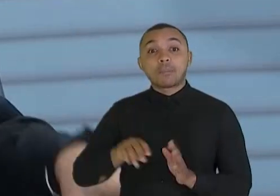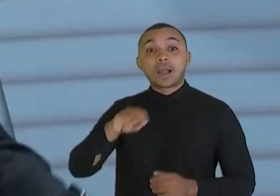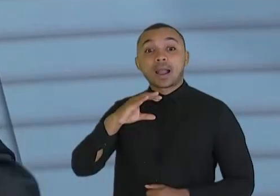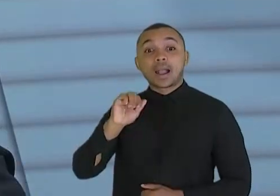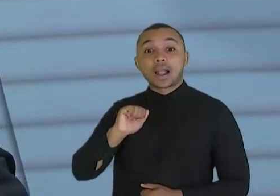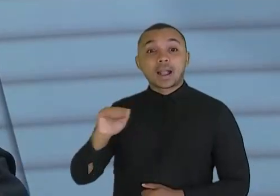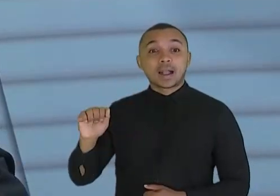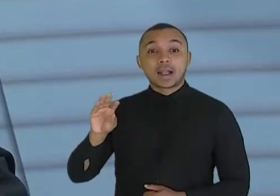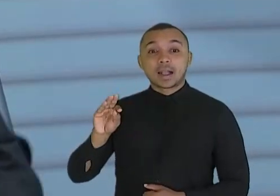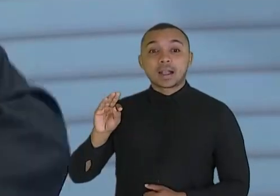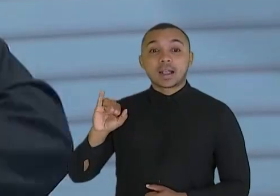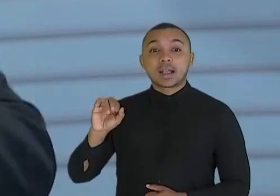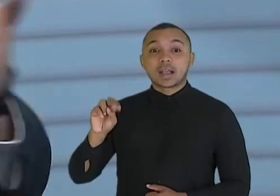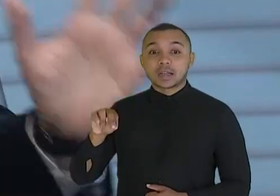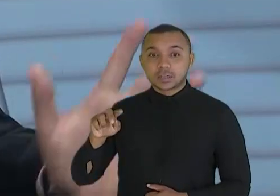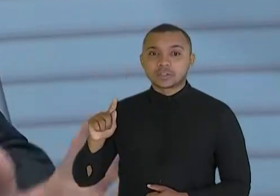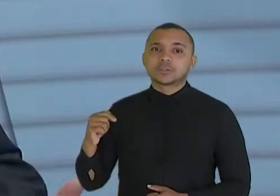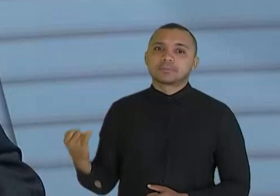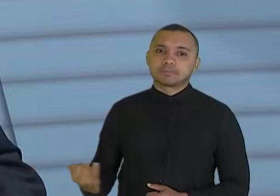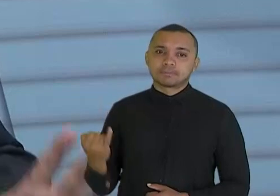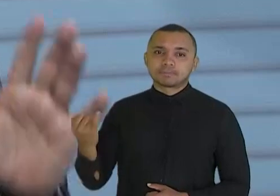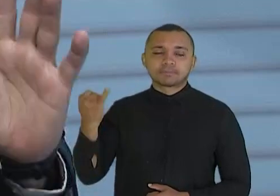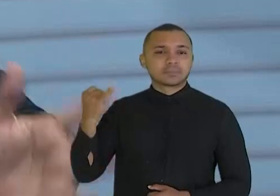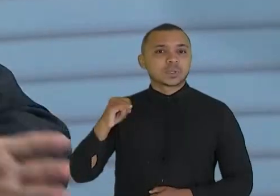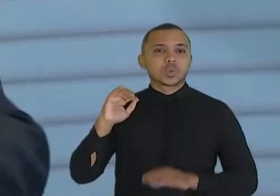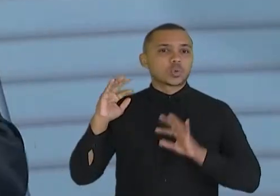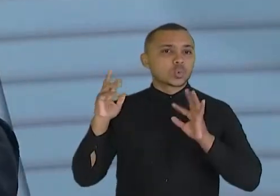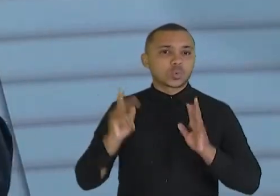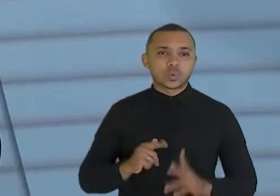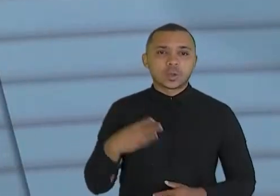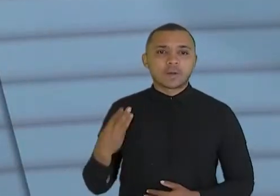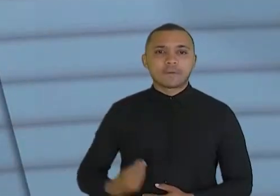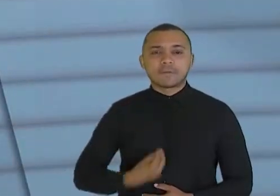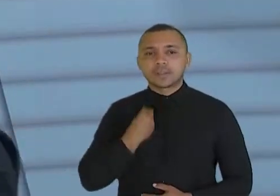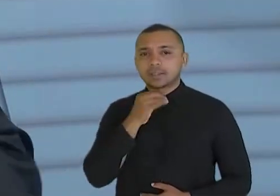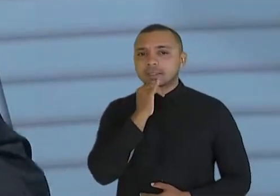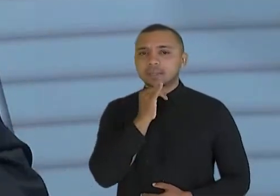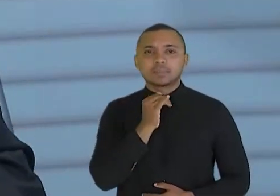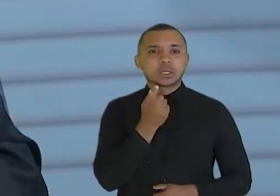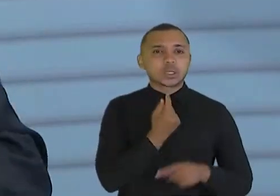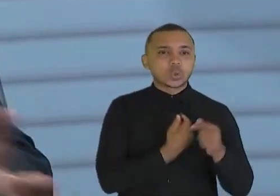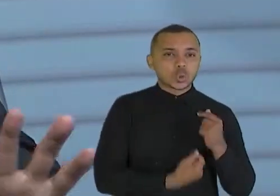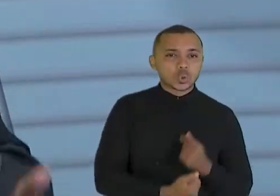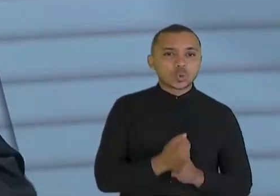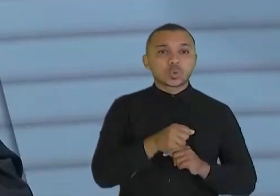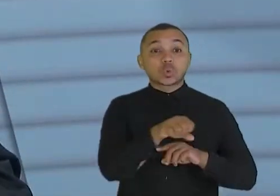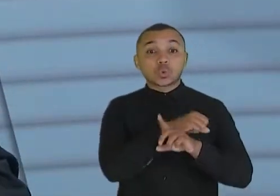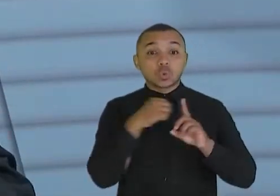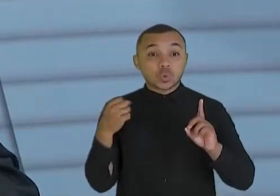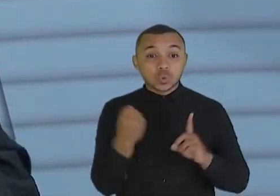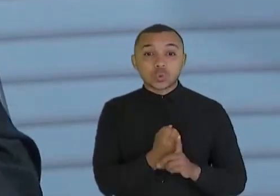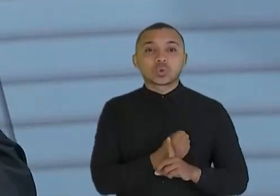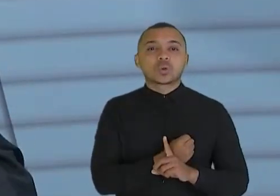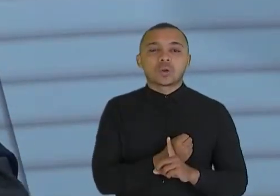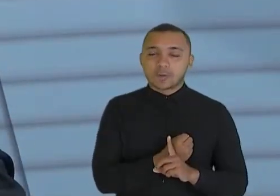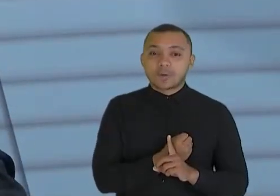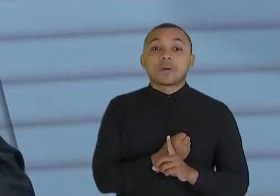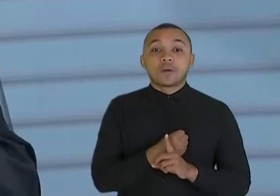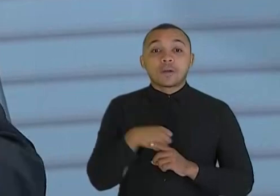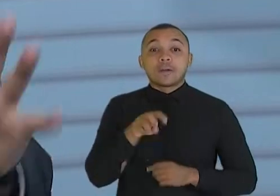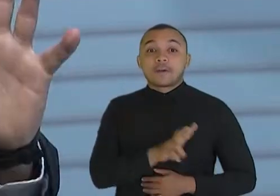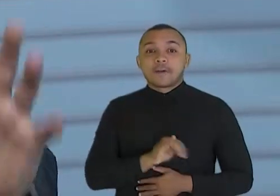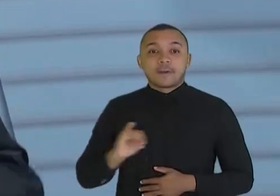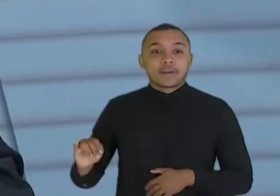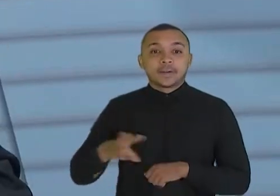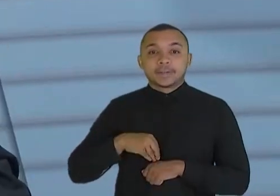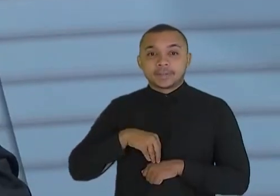da Caatinga, né, que é importante em todos os seus aspectos, humano, social, econômico, ambiental. Então, a gente vai trabalhar esse livro em todos os aspectos para